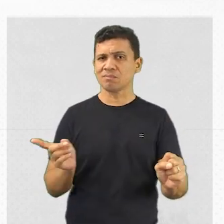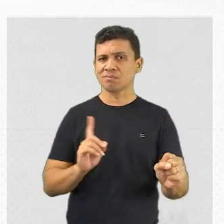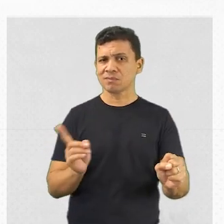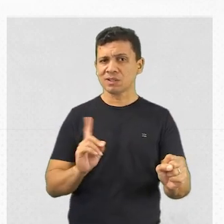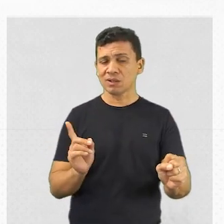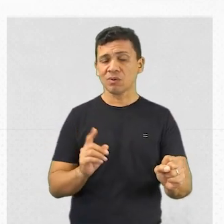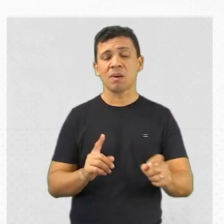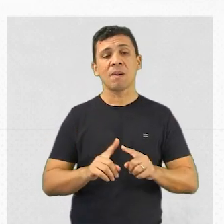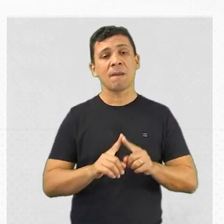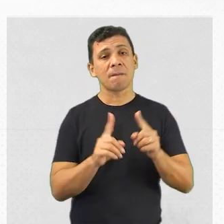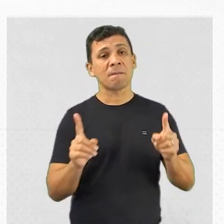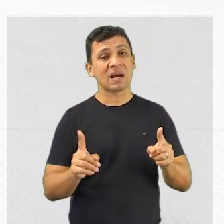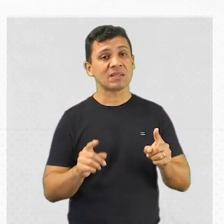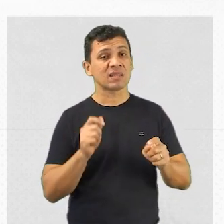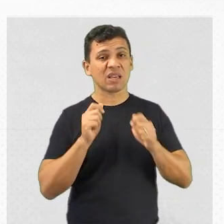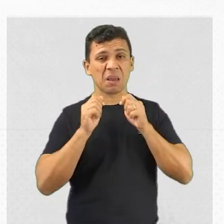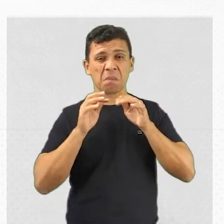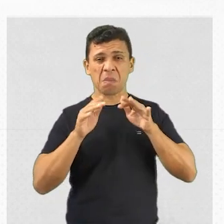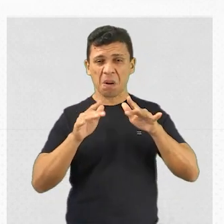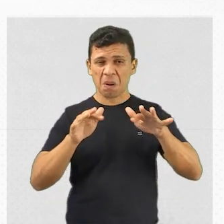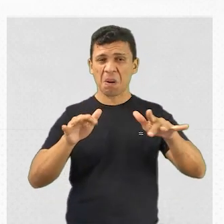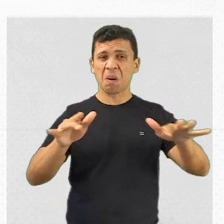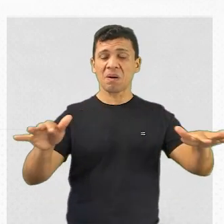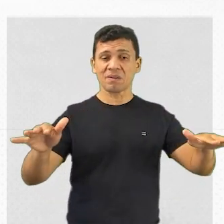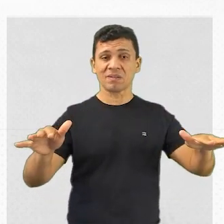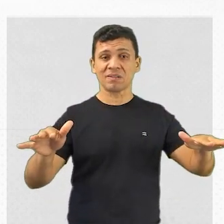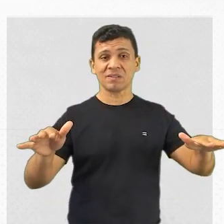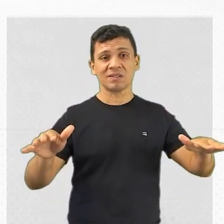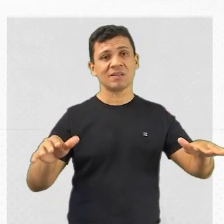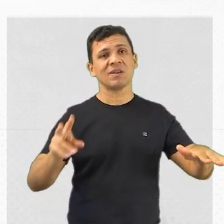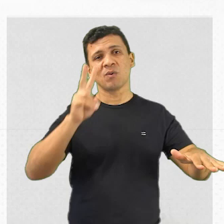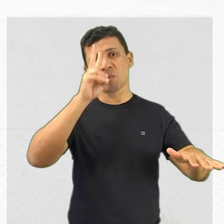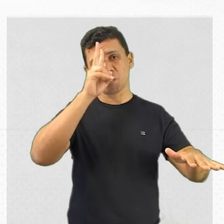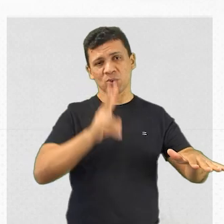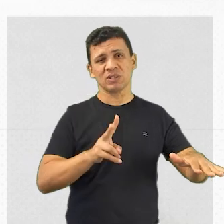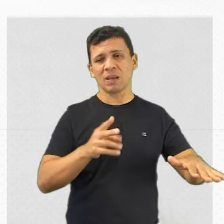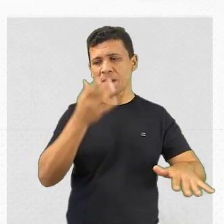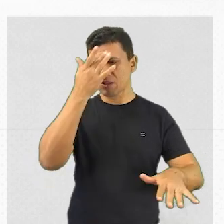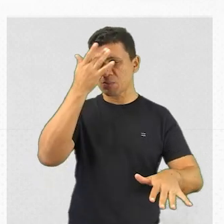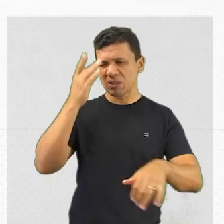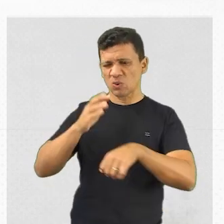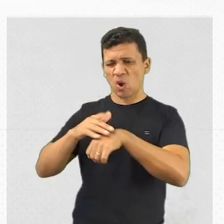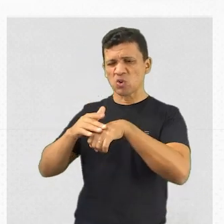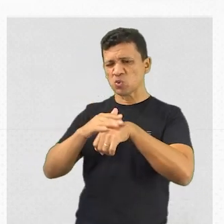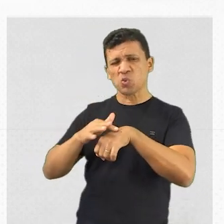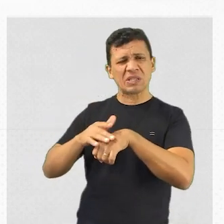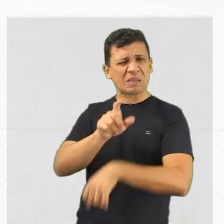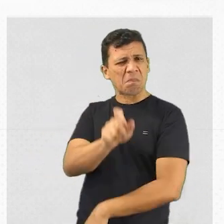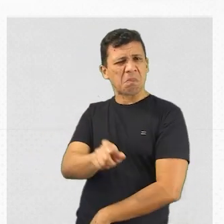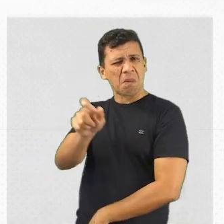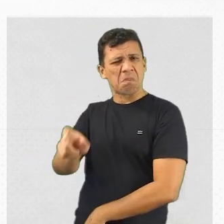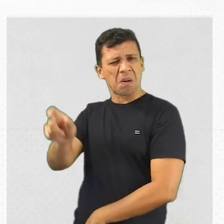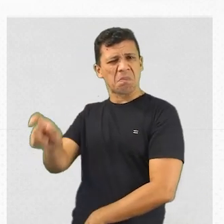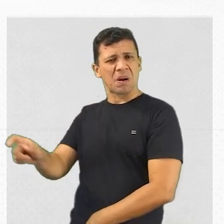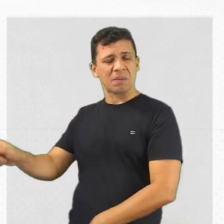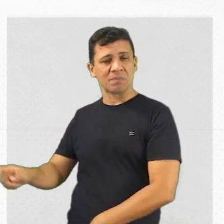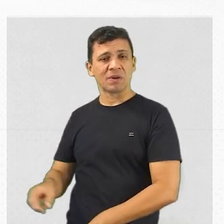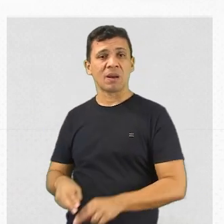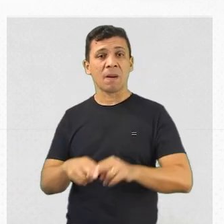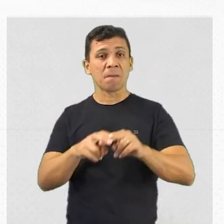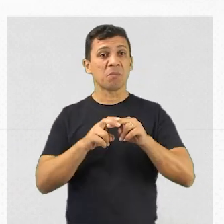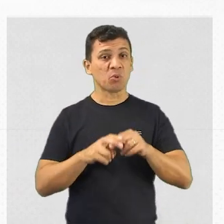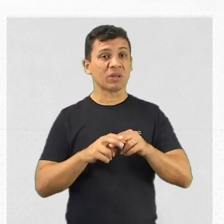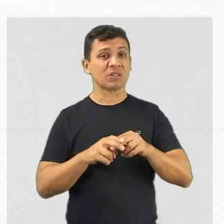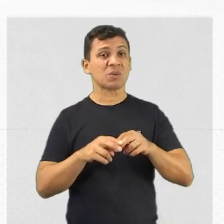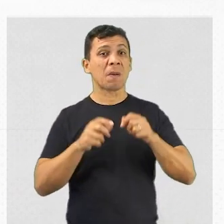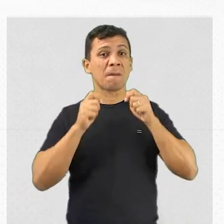mas como era altamente transmissível, então isso aumentava o seu poder de infecção das pessoas, tá? Por isso que foi ali uma